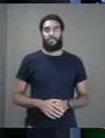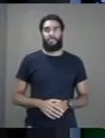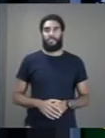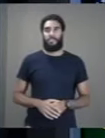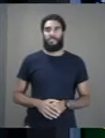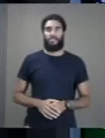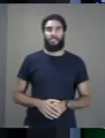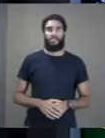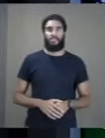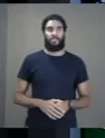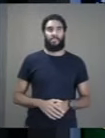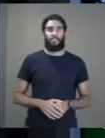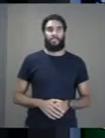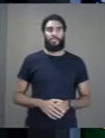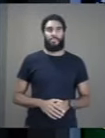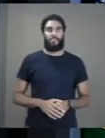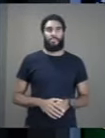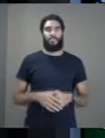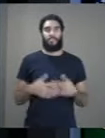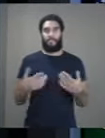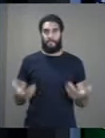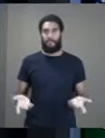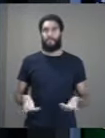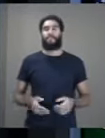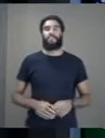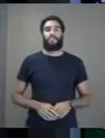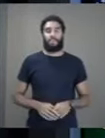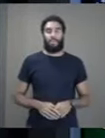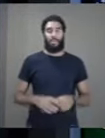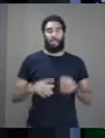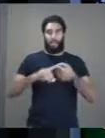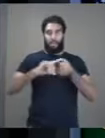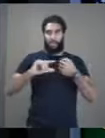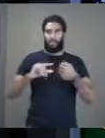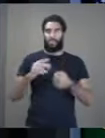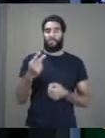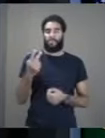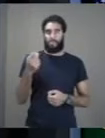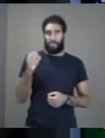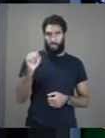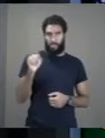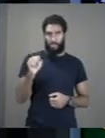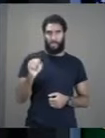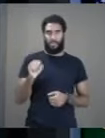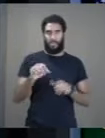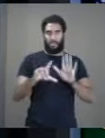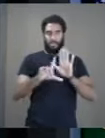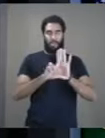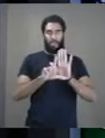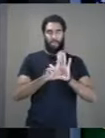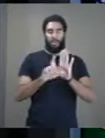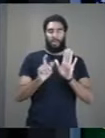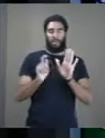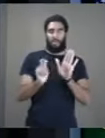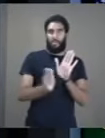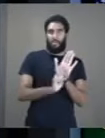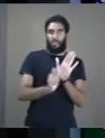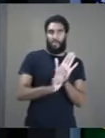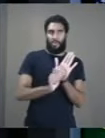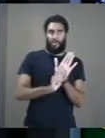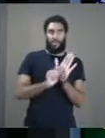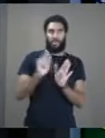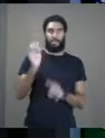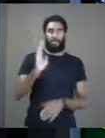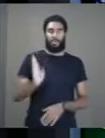Pela sua importância, esse artigo 28 da Lei sobre Drogas do Brasil tem